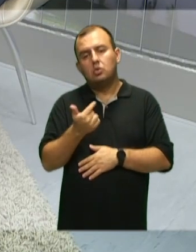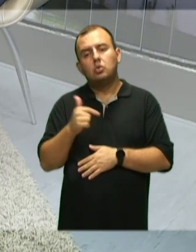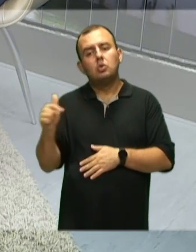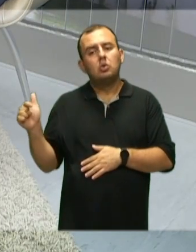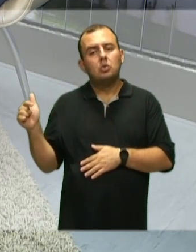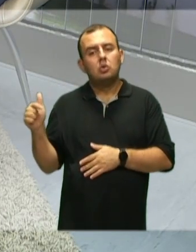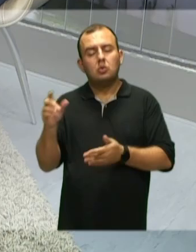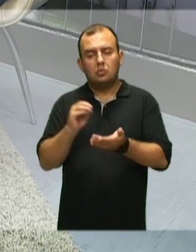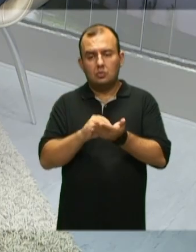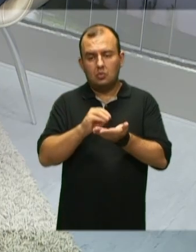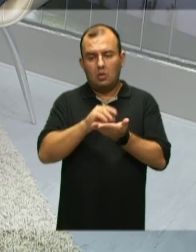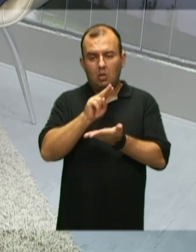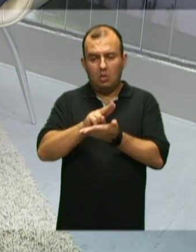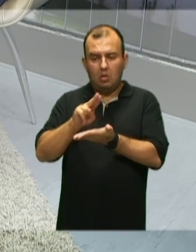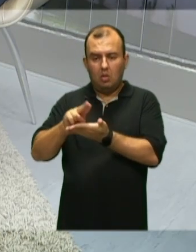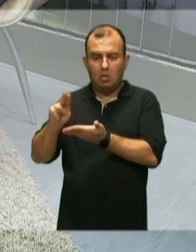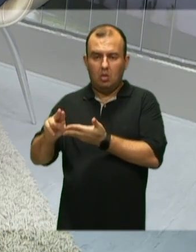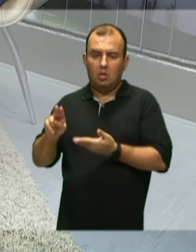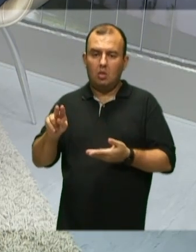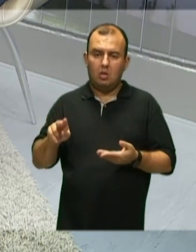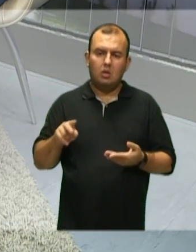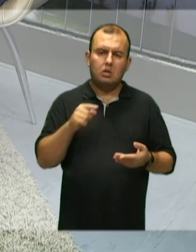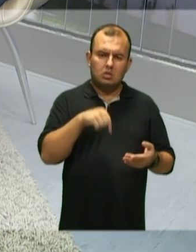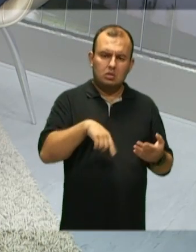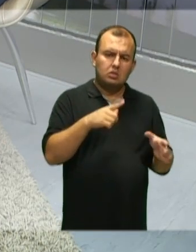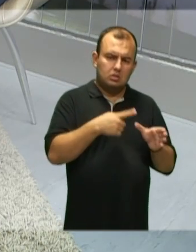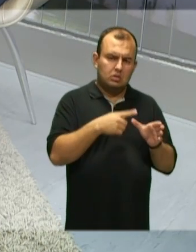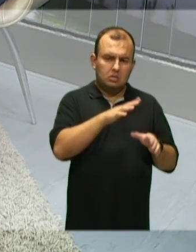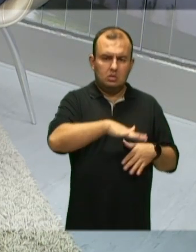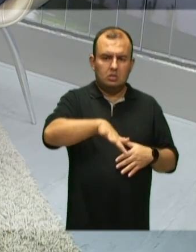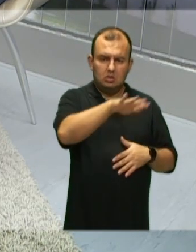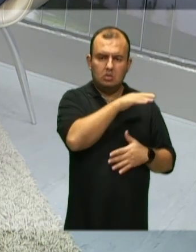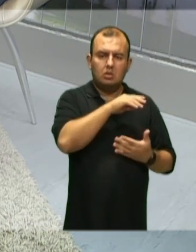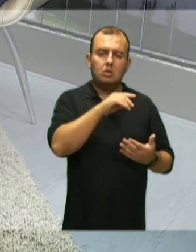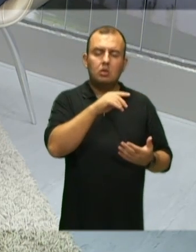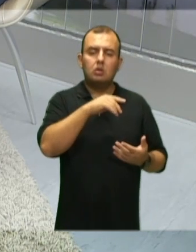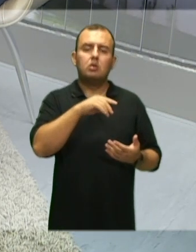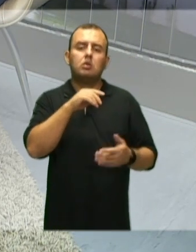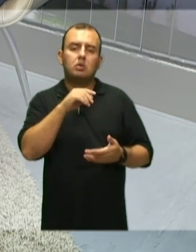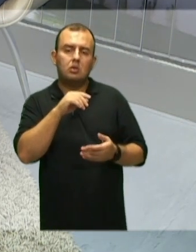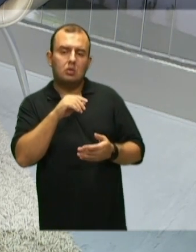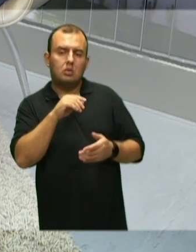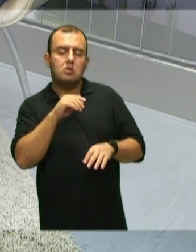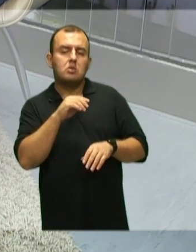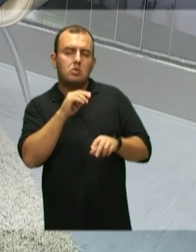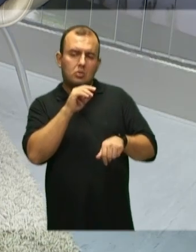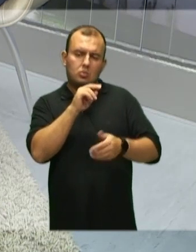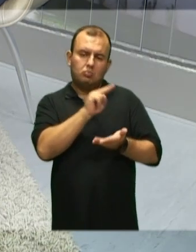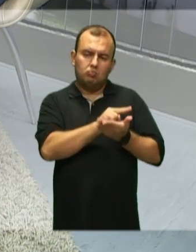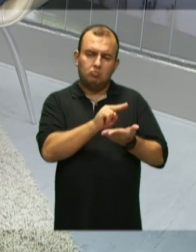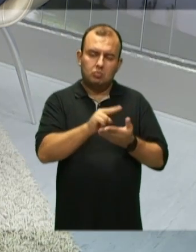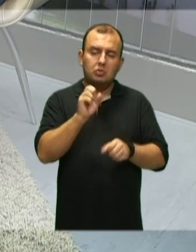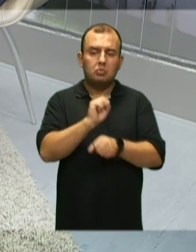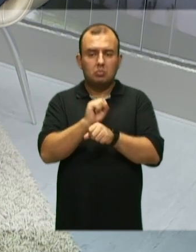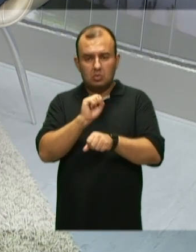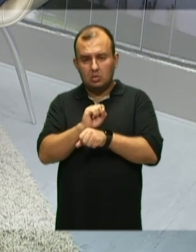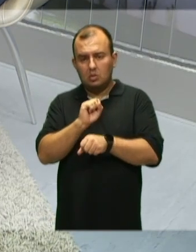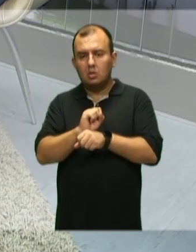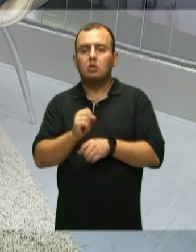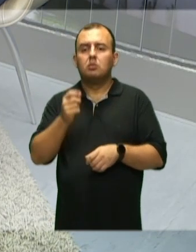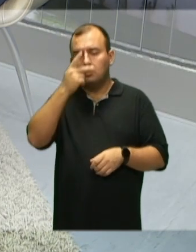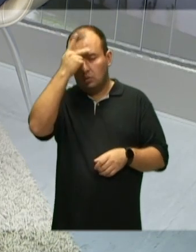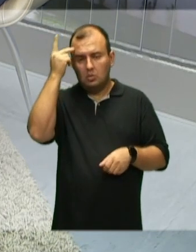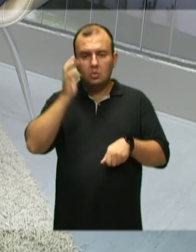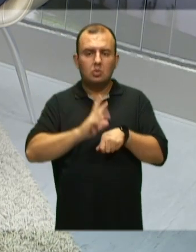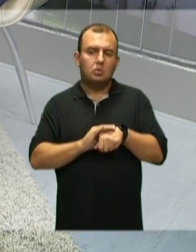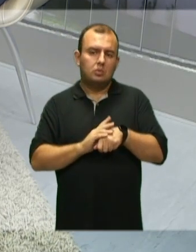a falta de leito não precisaram deitar no chão eu vi cidades aqui da região inclusive que os pacientes deitaram no chão aguardando leito Imagina os pacientes doentes